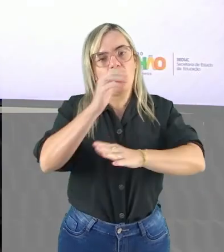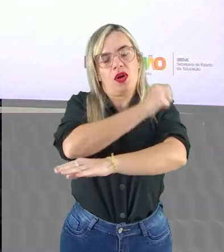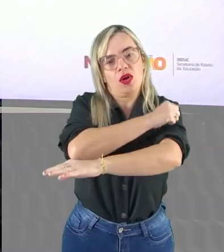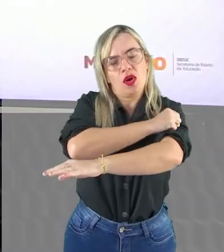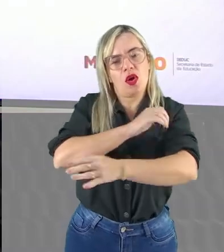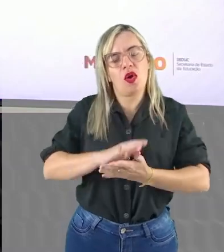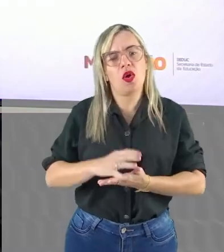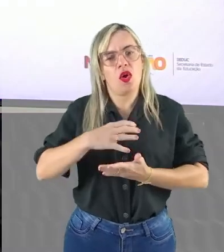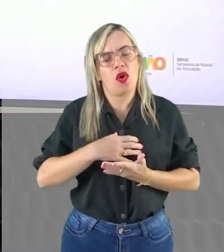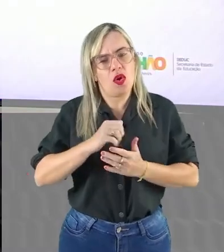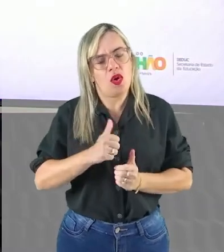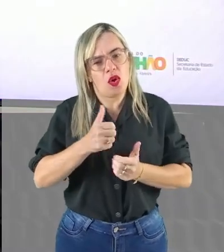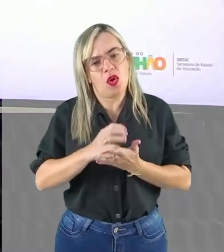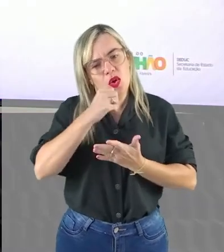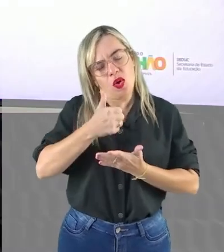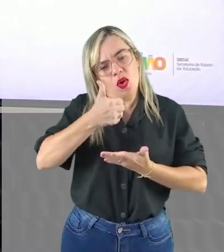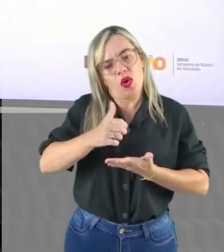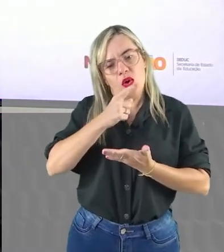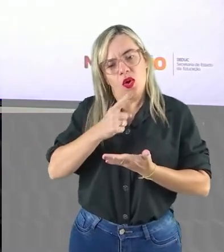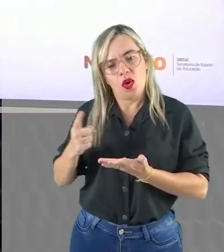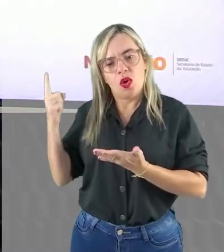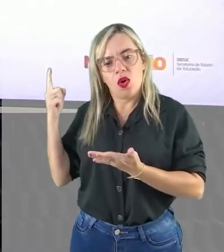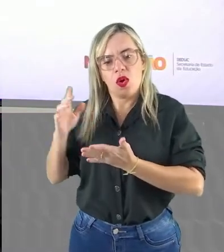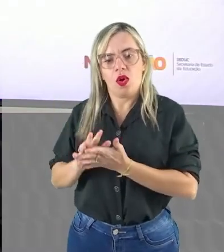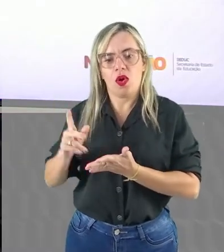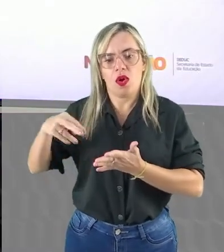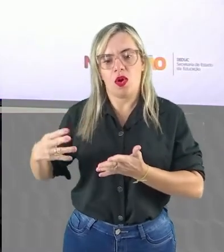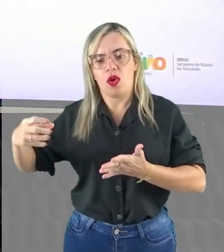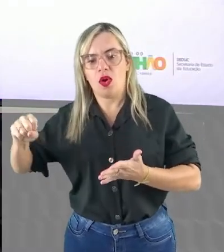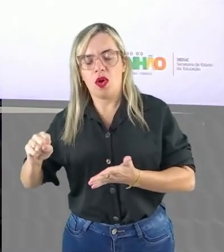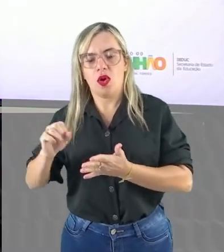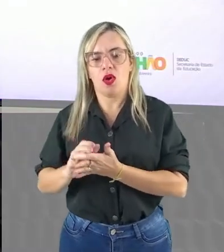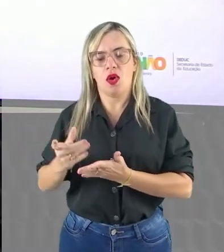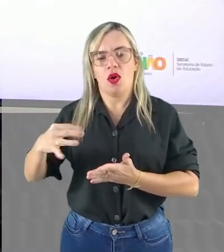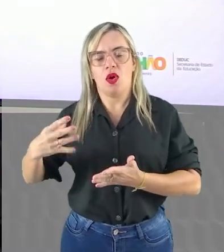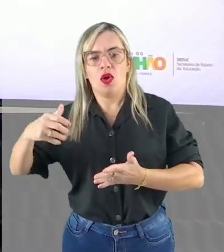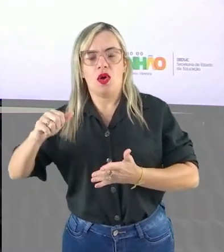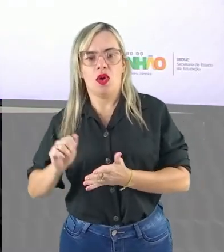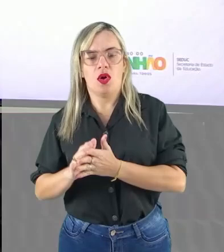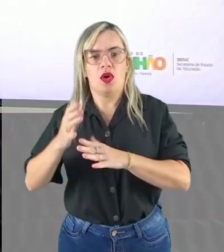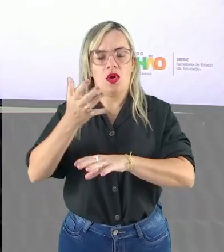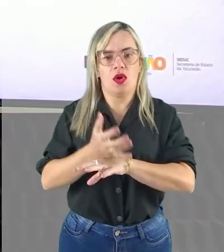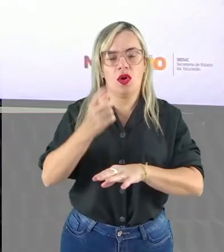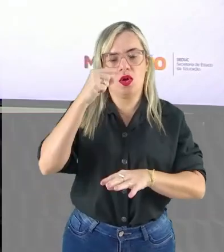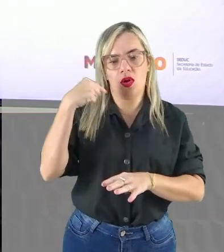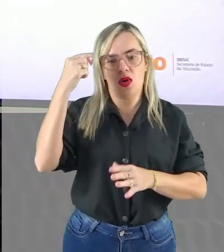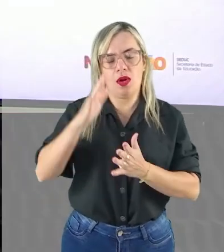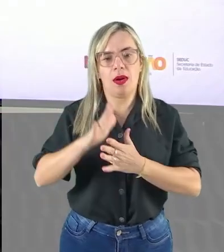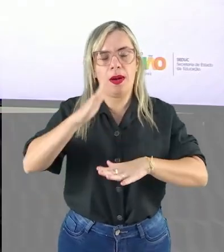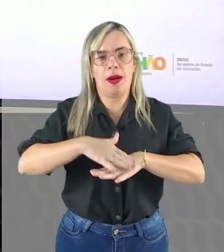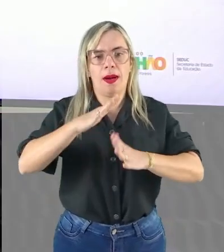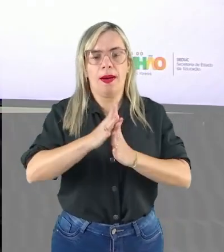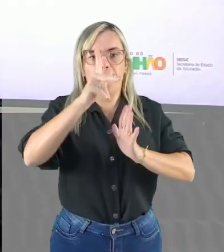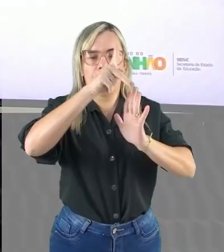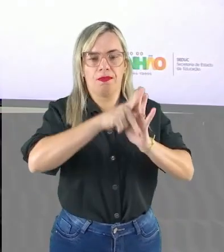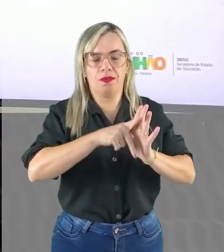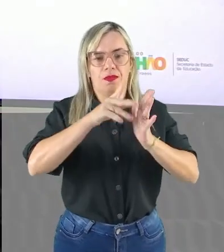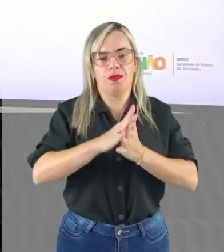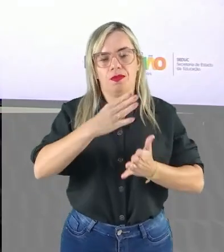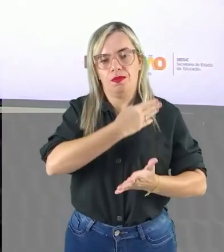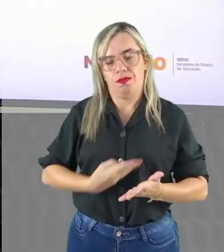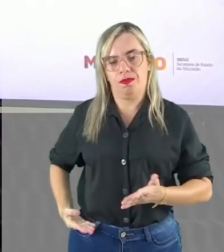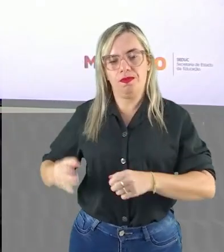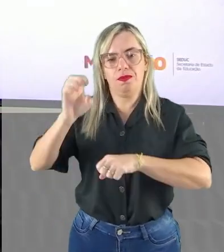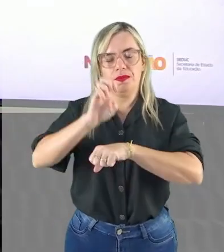gente, como estão? Tudo bem? Sou Nery Souza, tu professor de espanhol, e estamos aqui em mais um projeto do Governo Estadual do Maranhão, através da